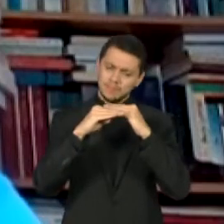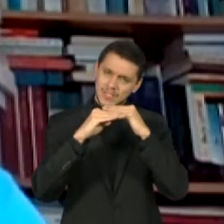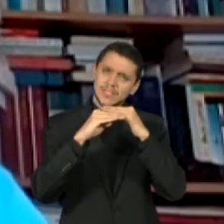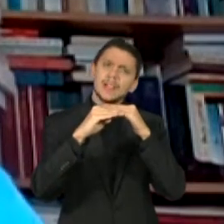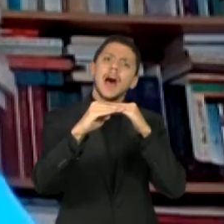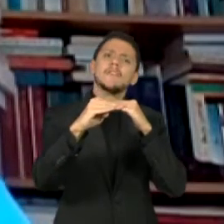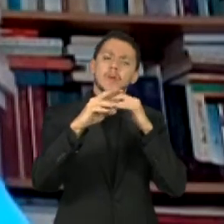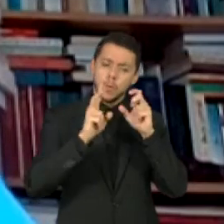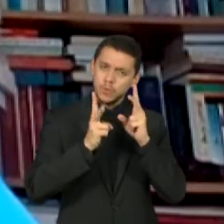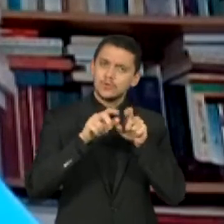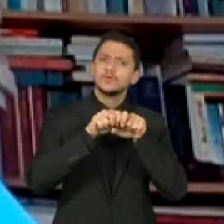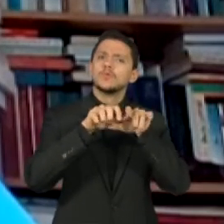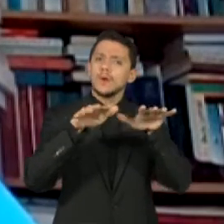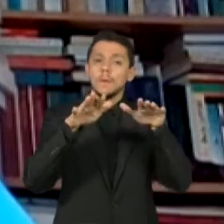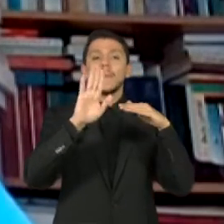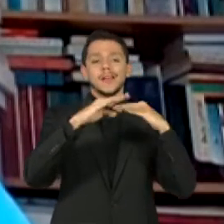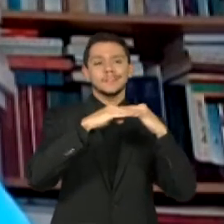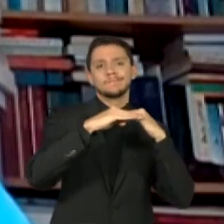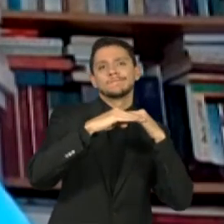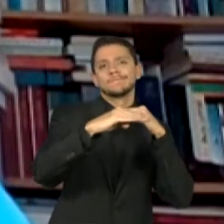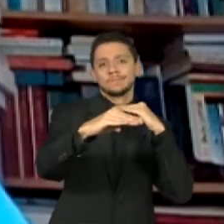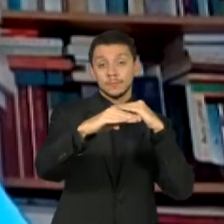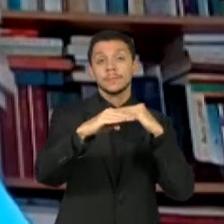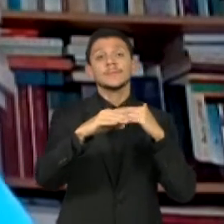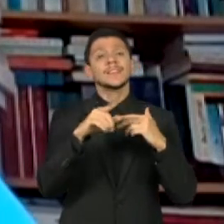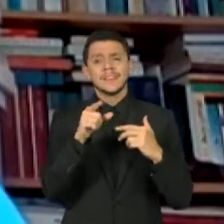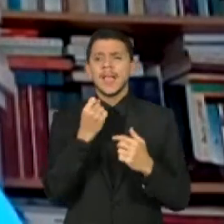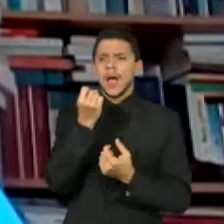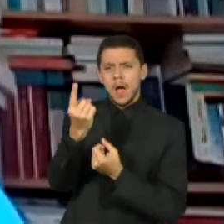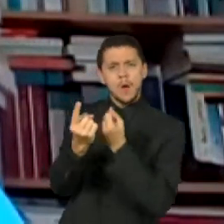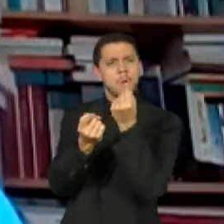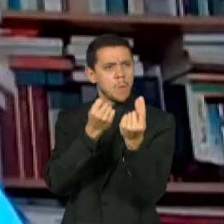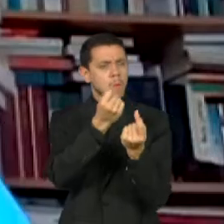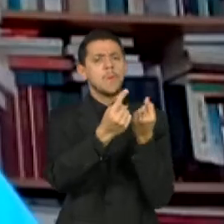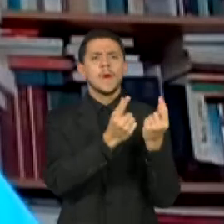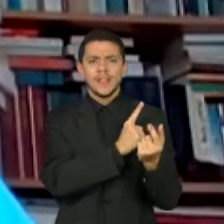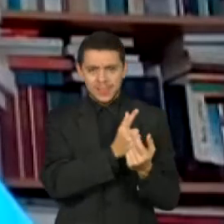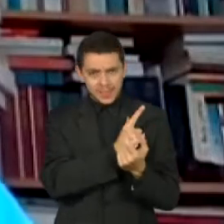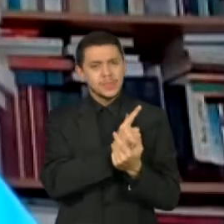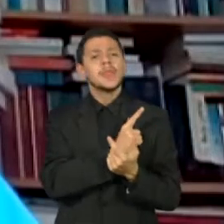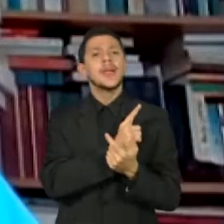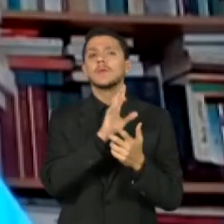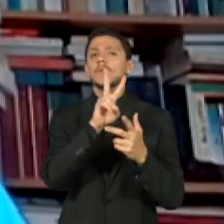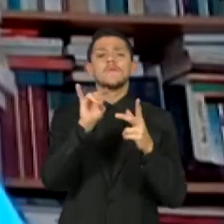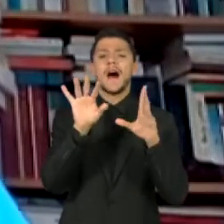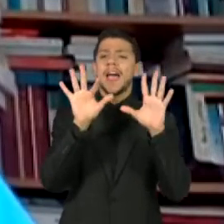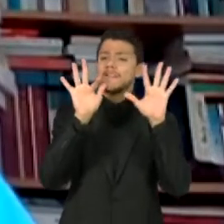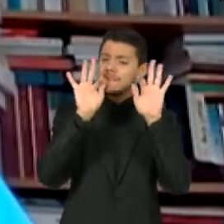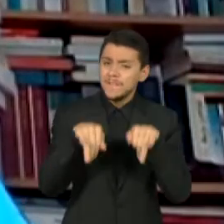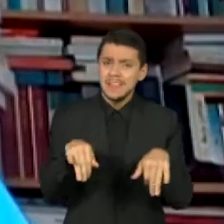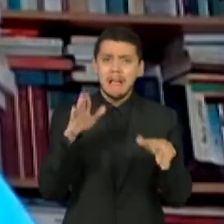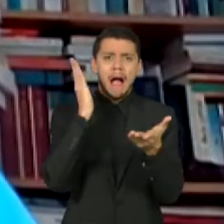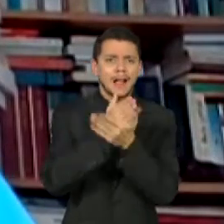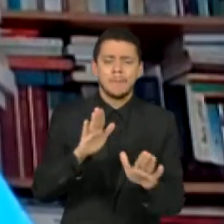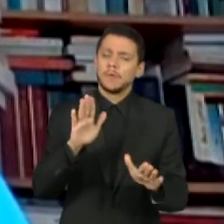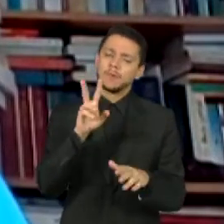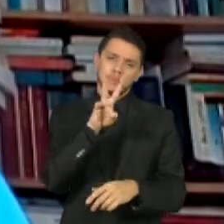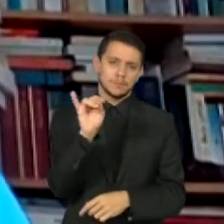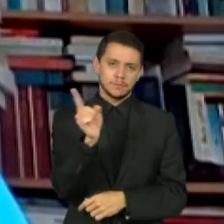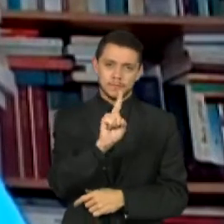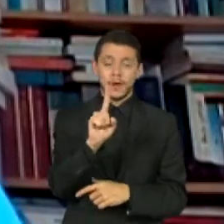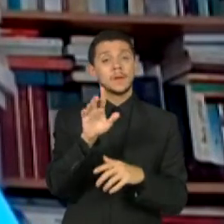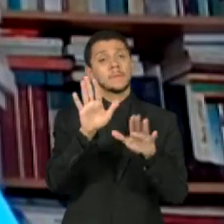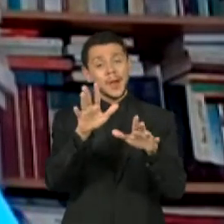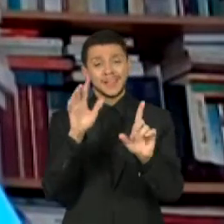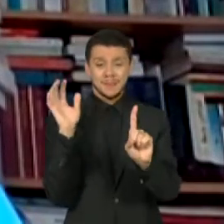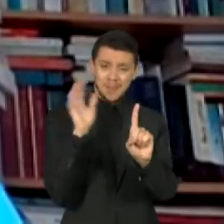continuará acontecendo em casos isolados, mas ver o fim dessa pressão social e